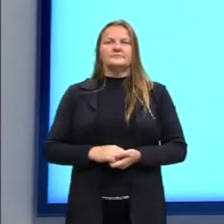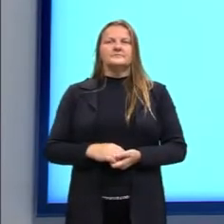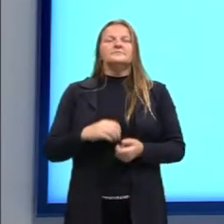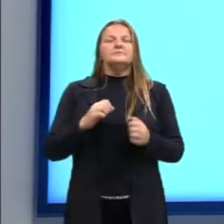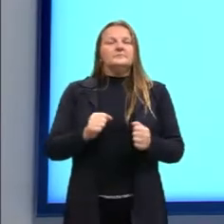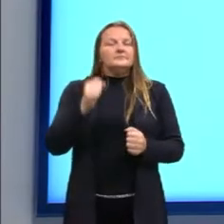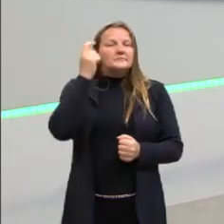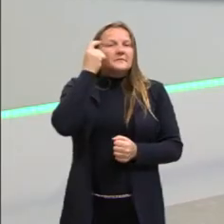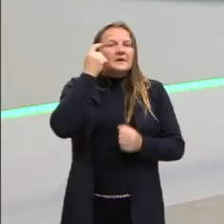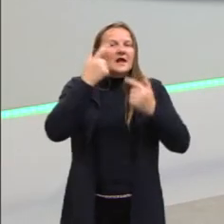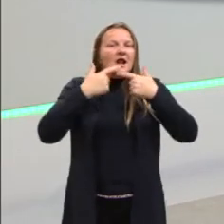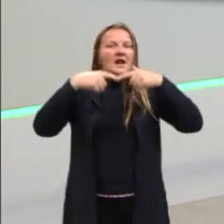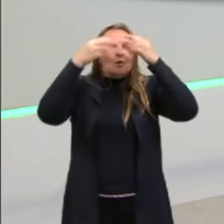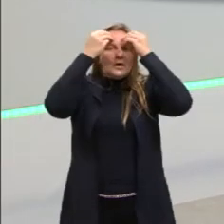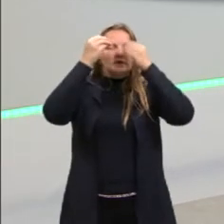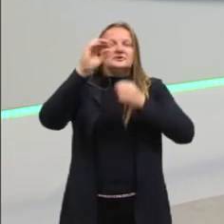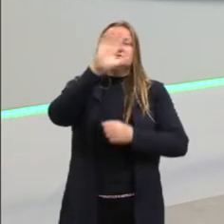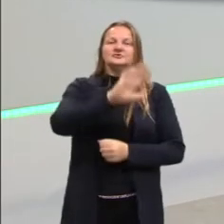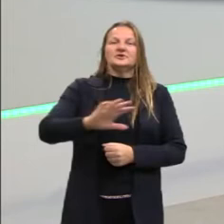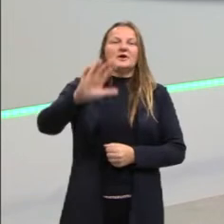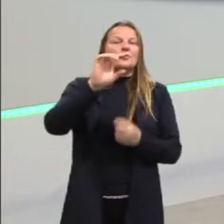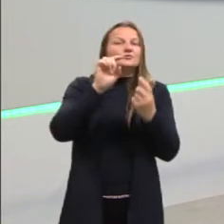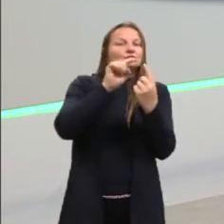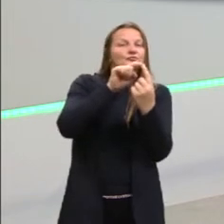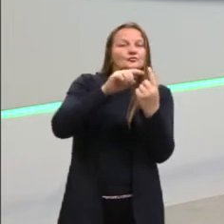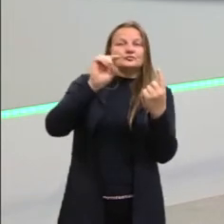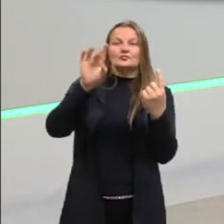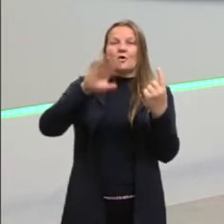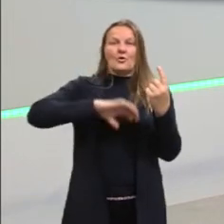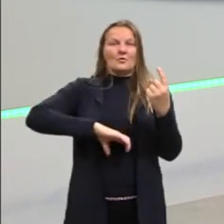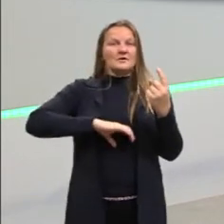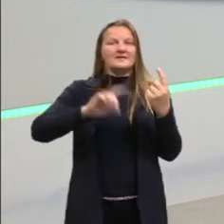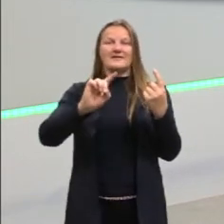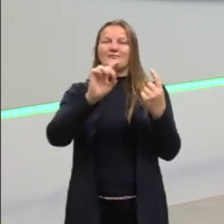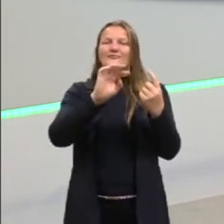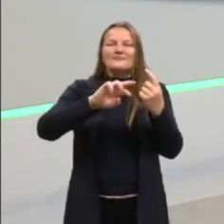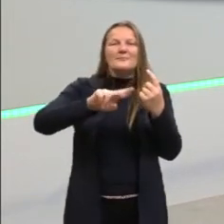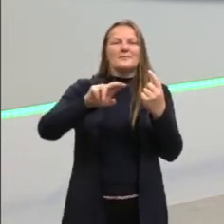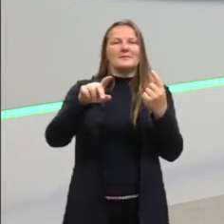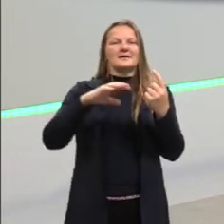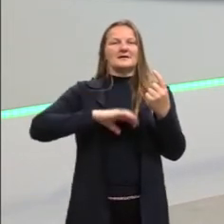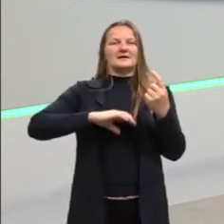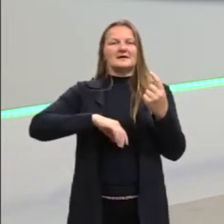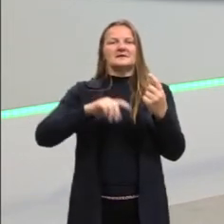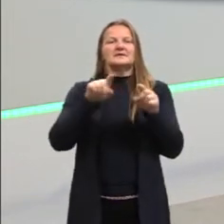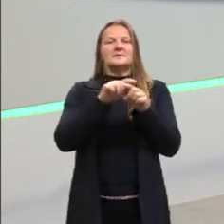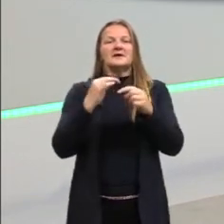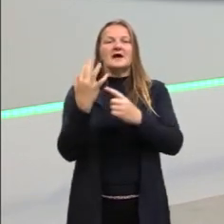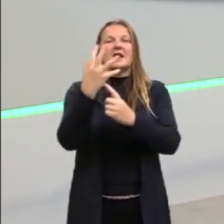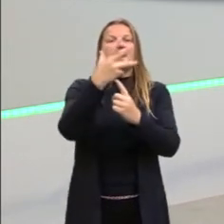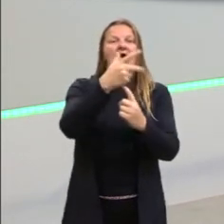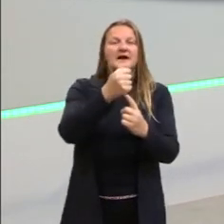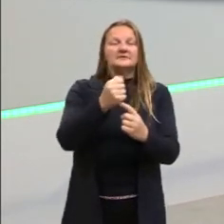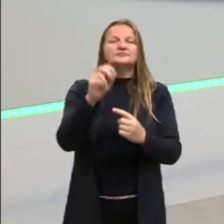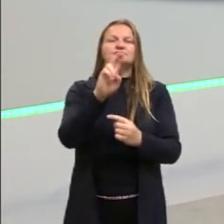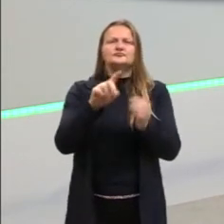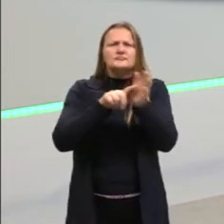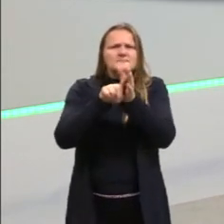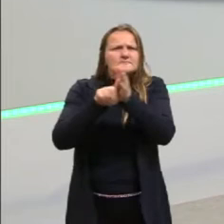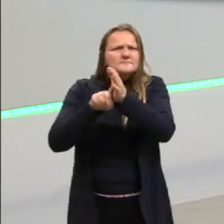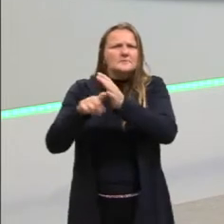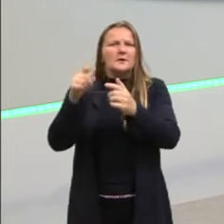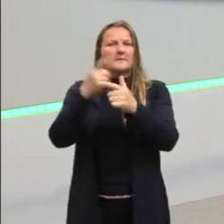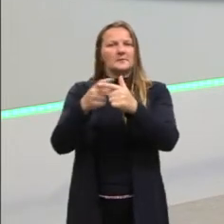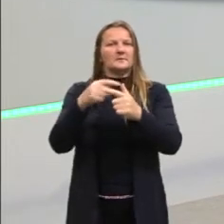nas linguagens, não só na língua portuguesa de fato, mas a gente pode pensar aí na arte como questionadora dos